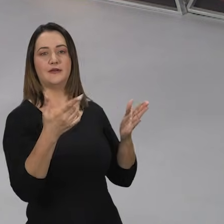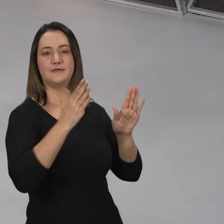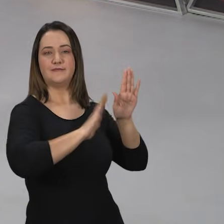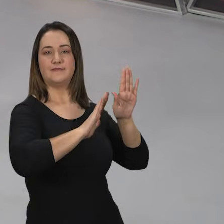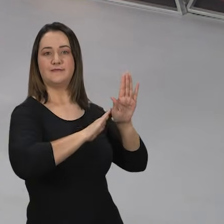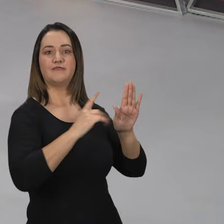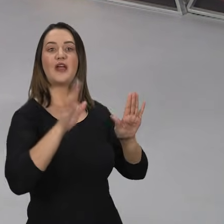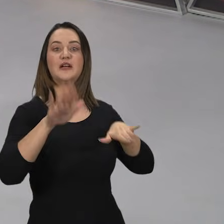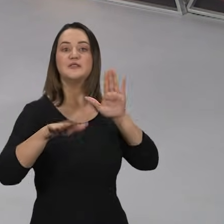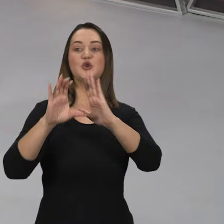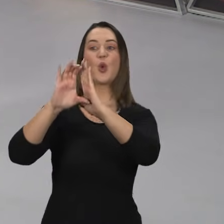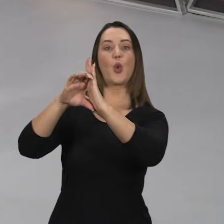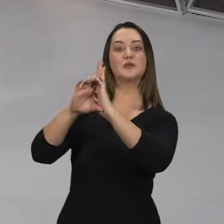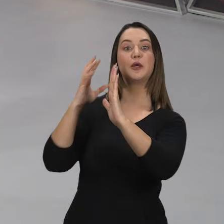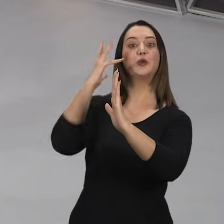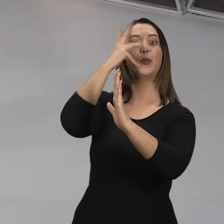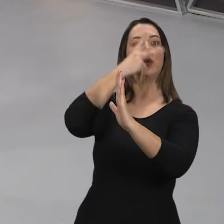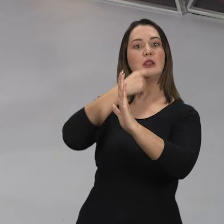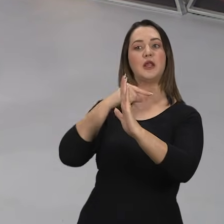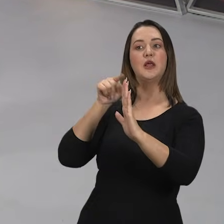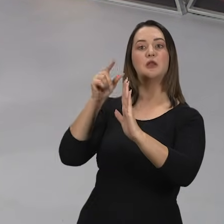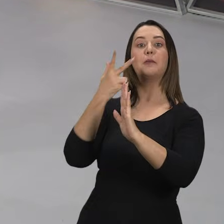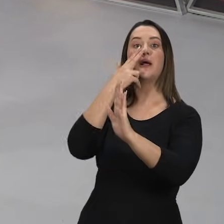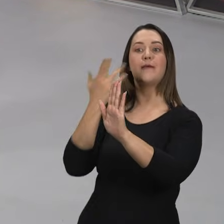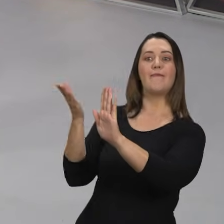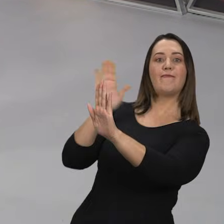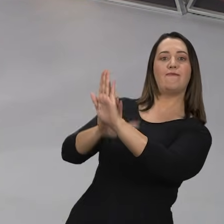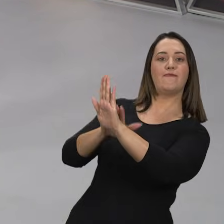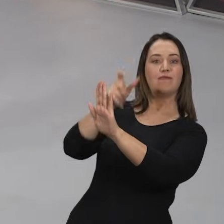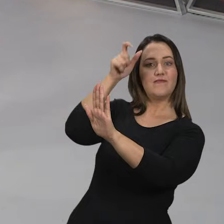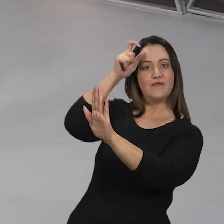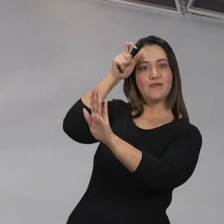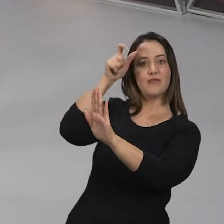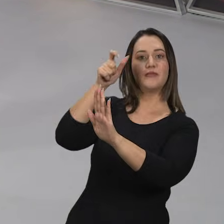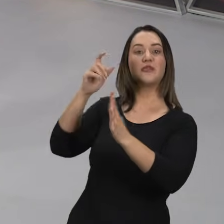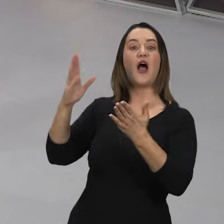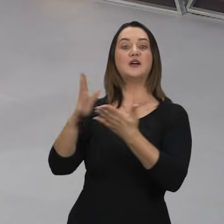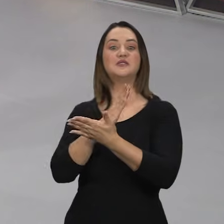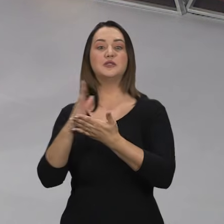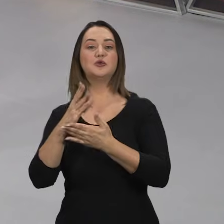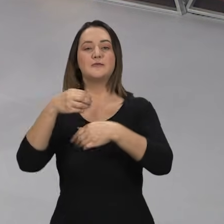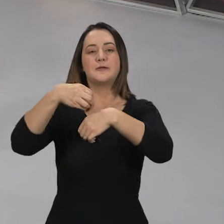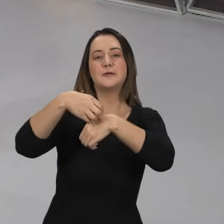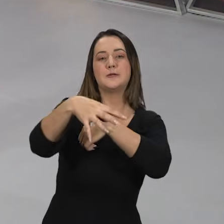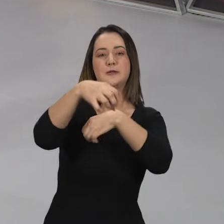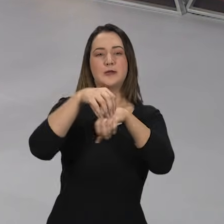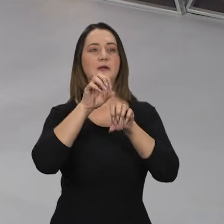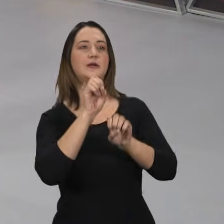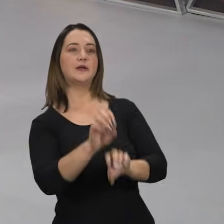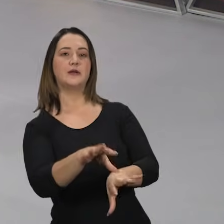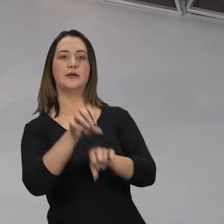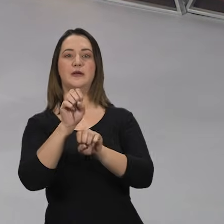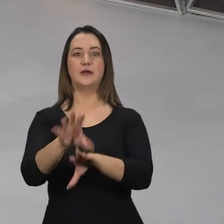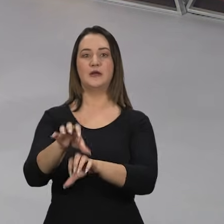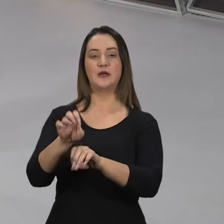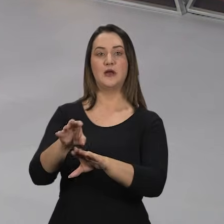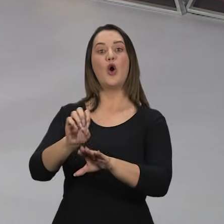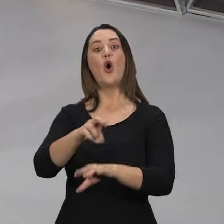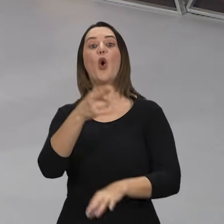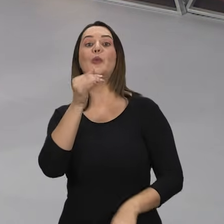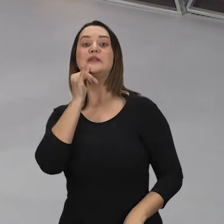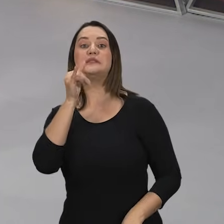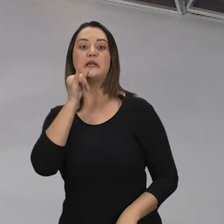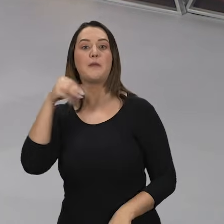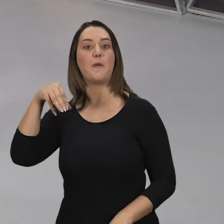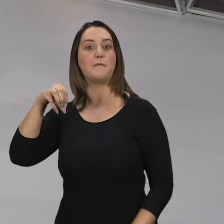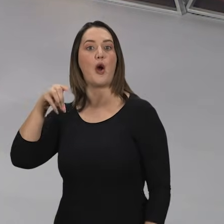uma ideologia, usa um conceito, usa, quem sabe, algum pensamento, ou até mesmo uma onda, uma